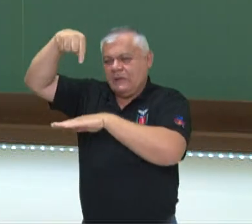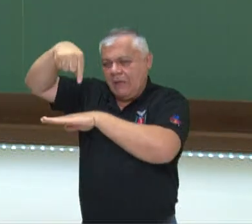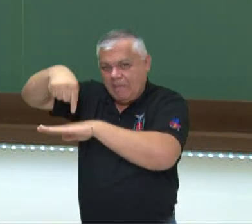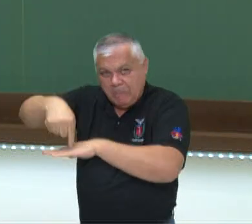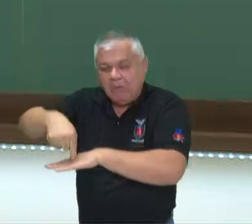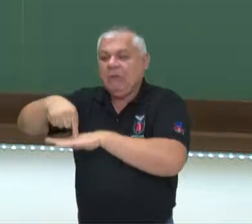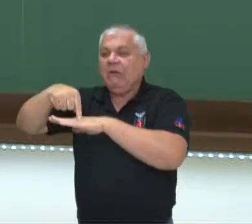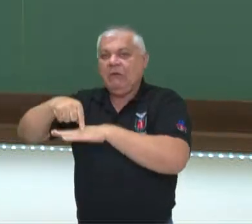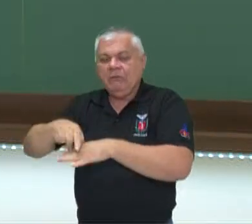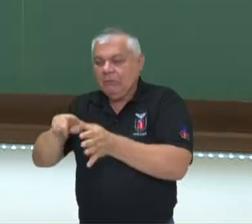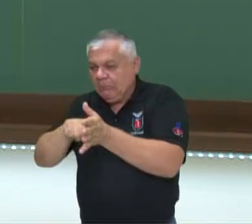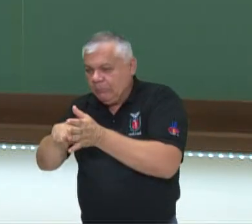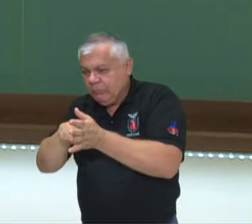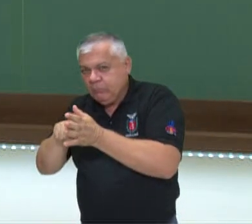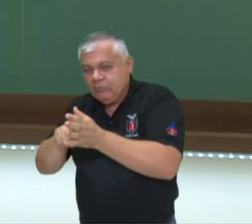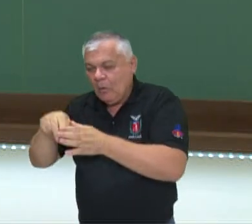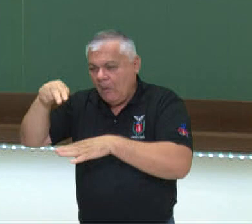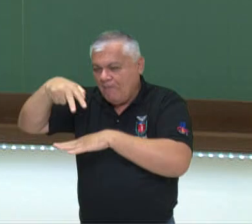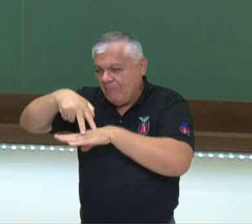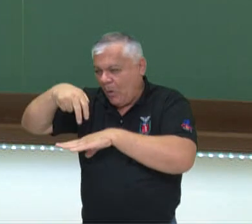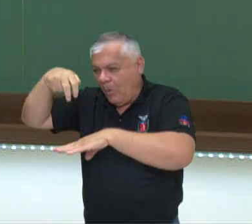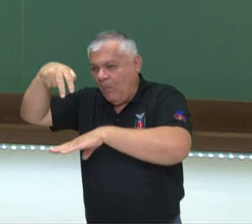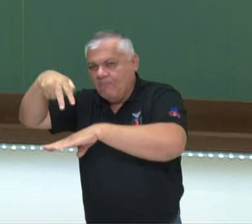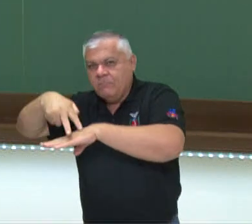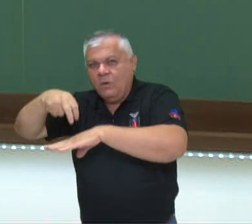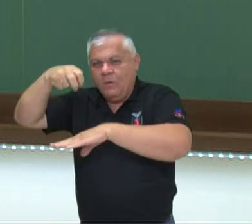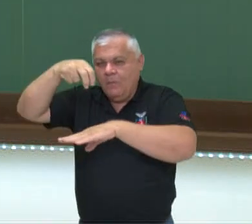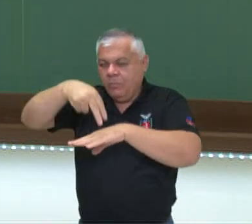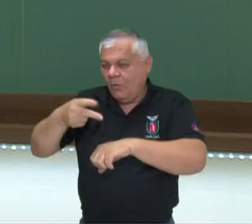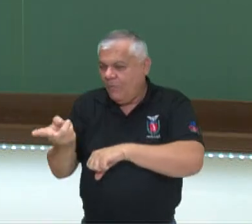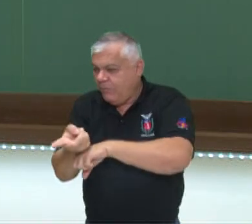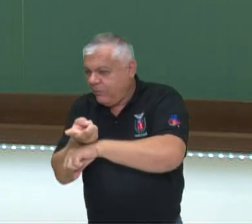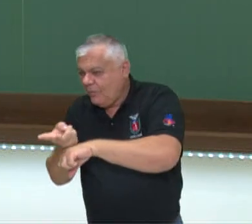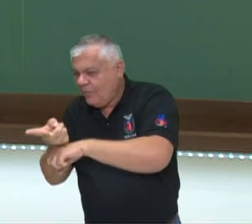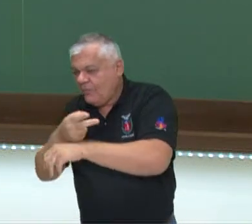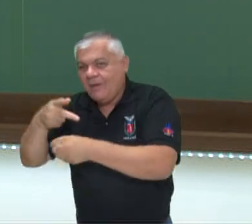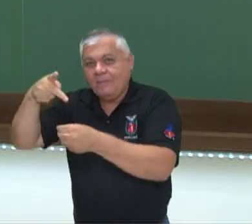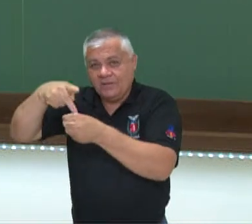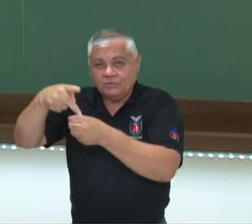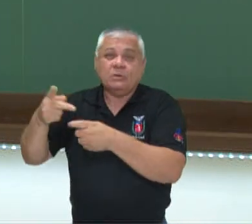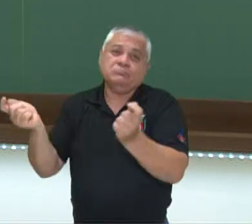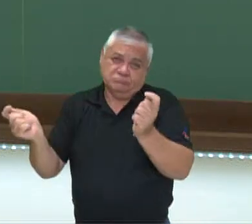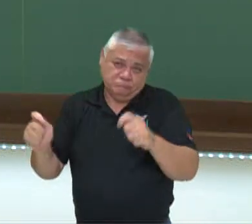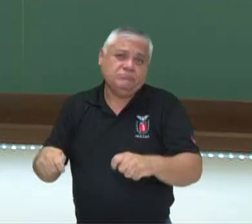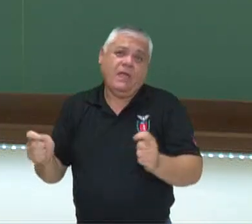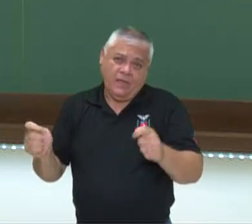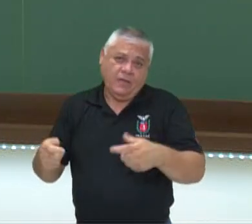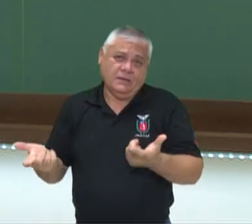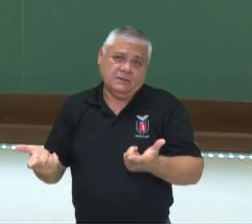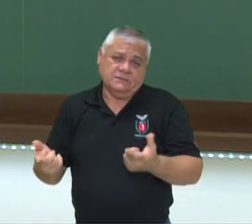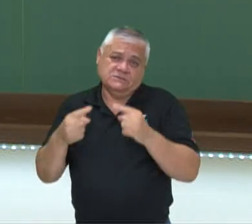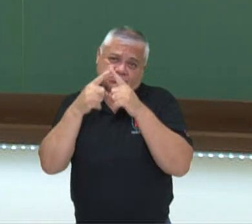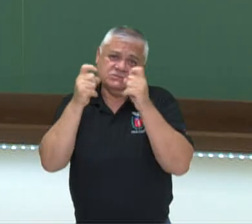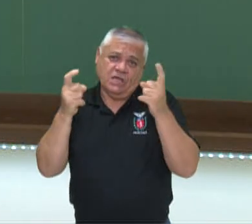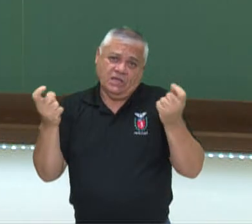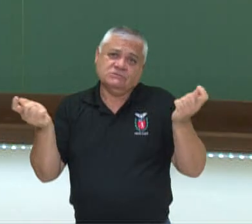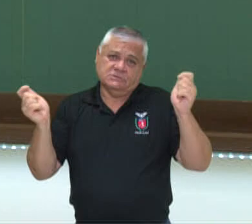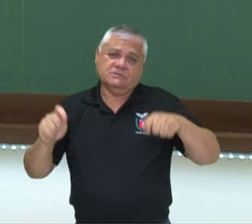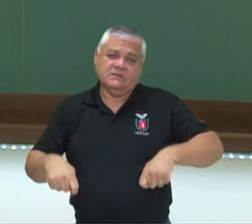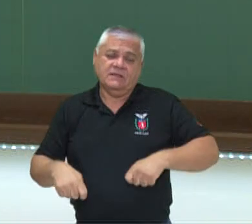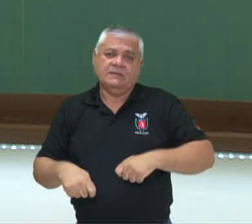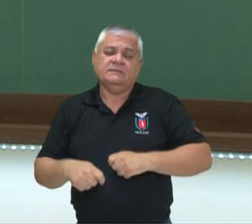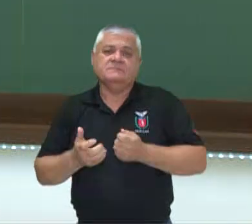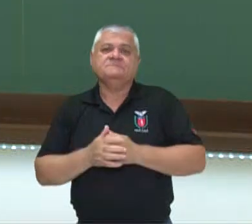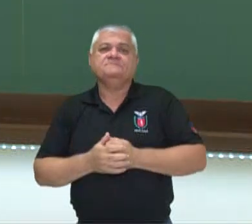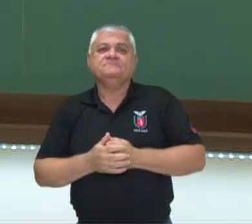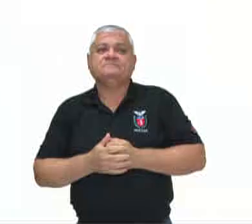para identificar se de fato existe ou não petróleo em Marte, mas é verificável. Se a ciência avançar, nós podemos chegar a